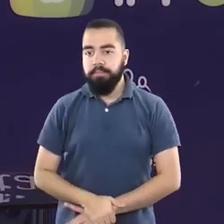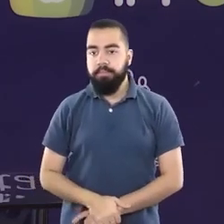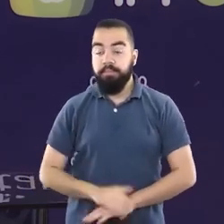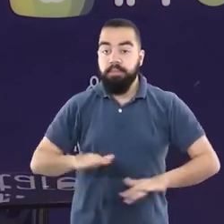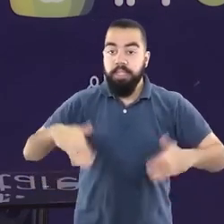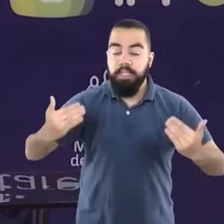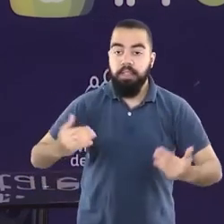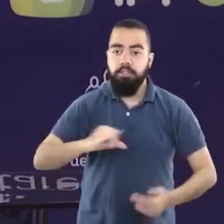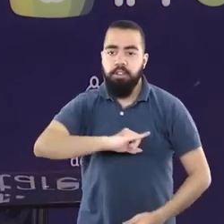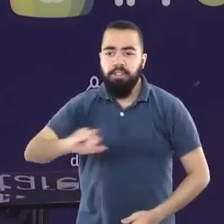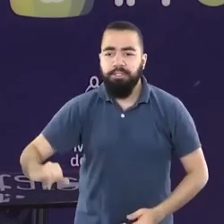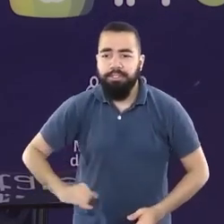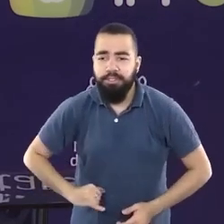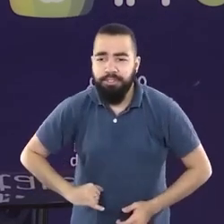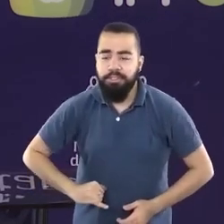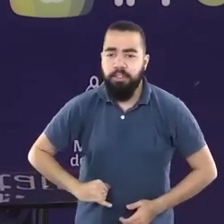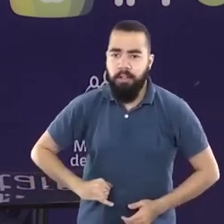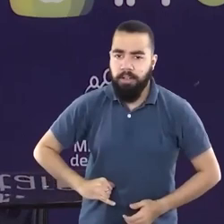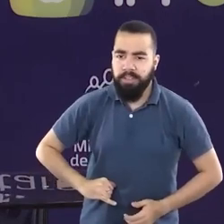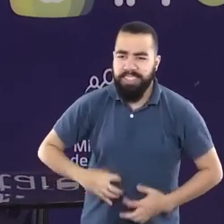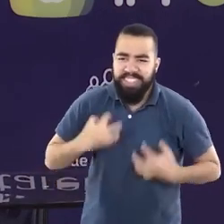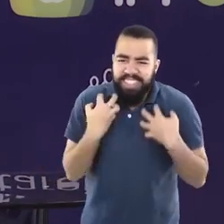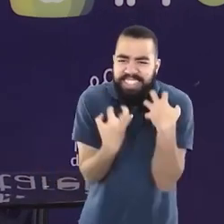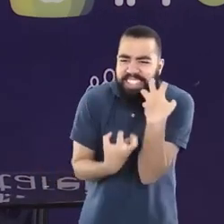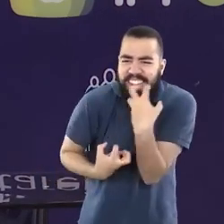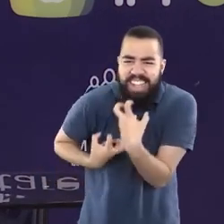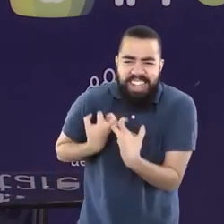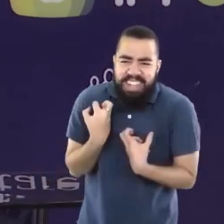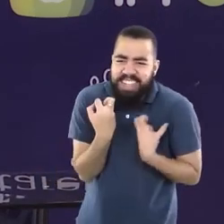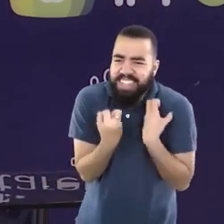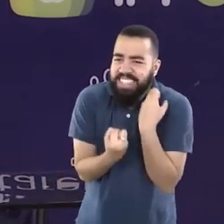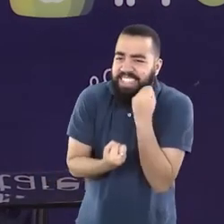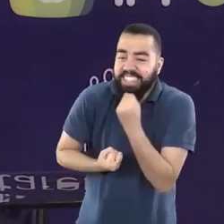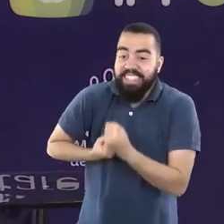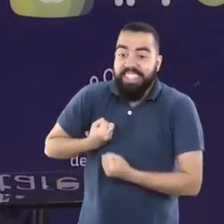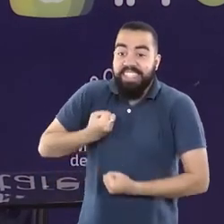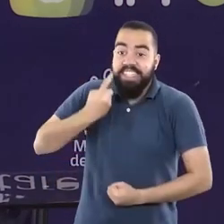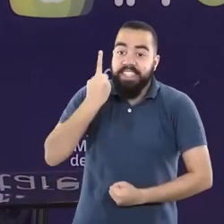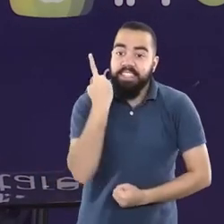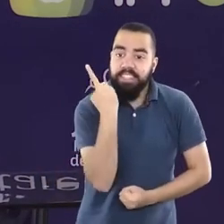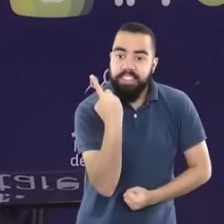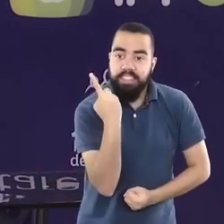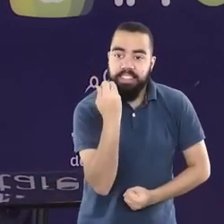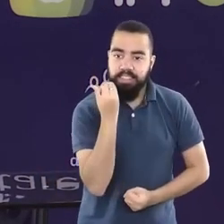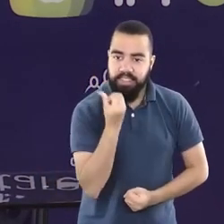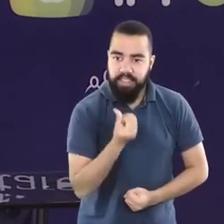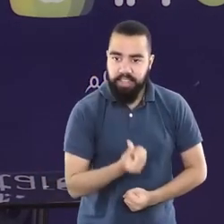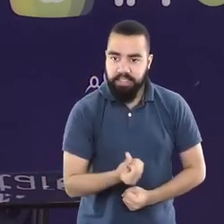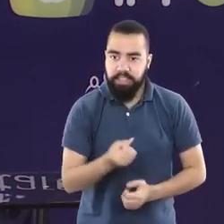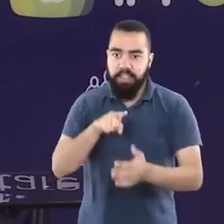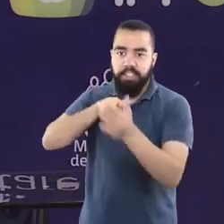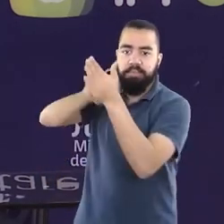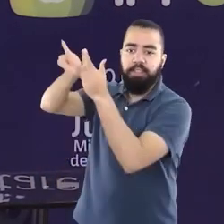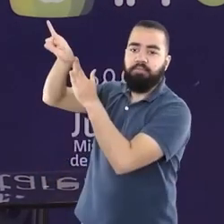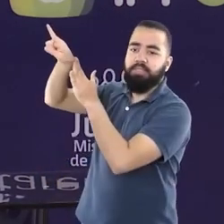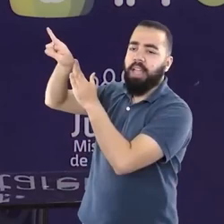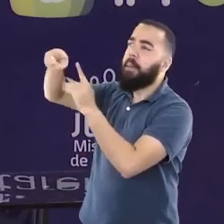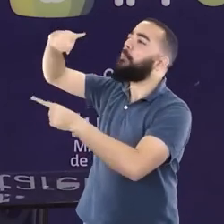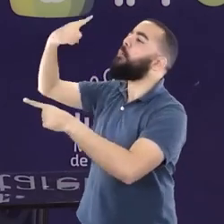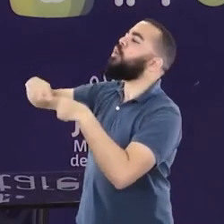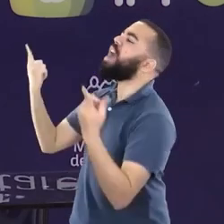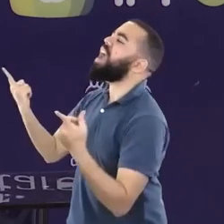que Jó levanta aos céus 16 perguntas. Por quê? Por quê?